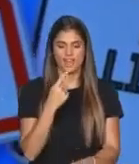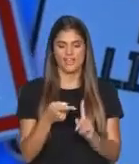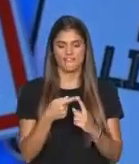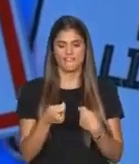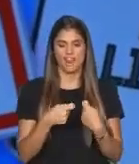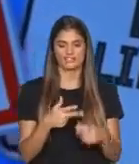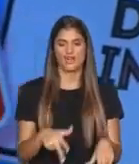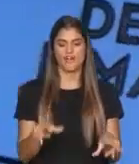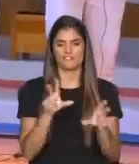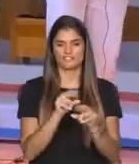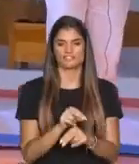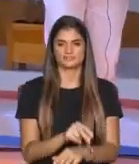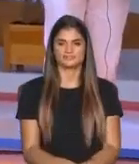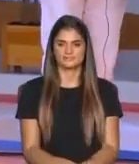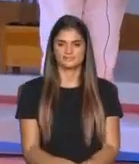novas.